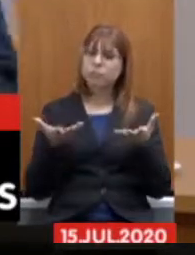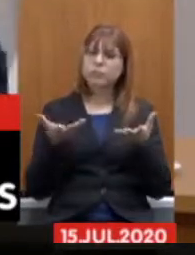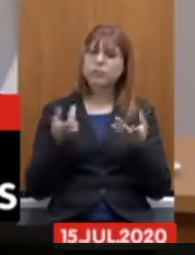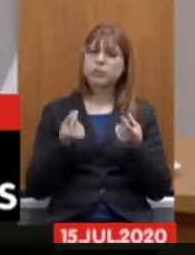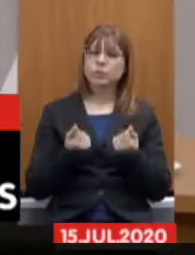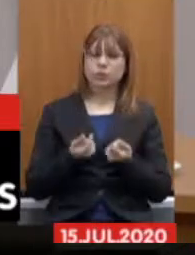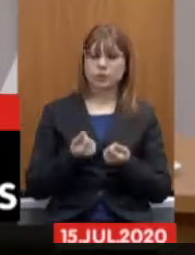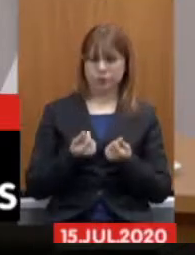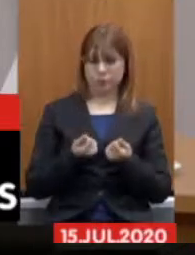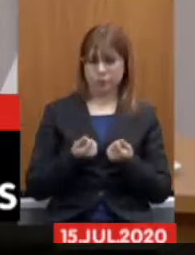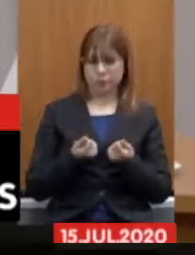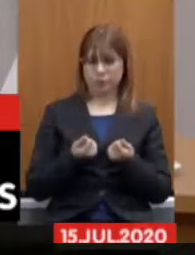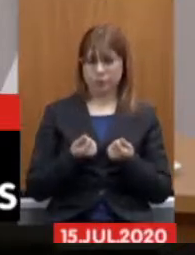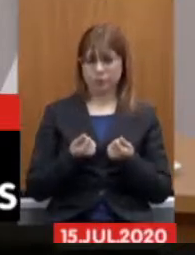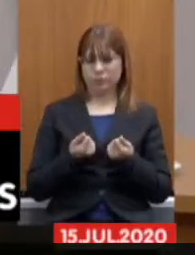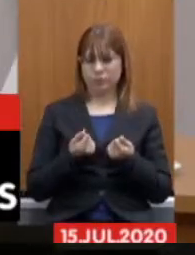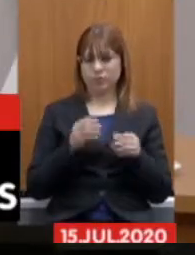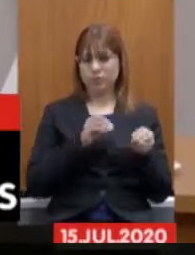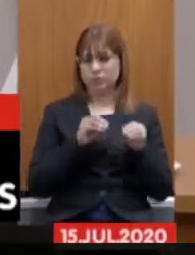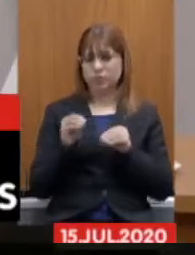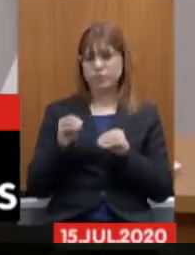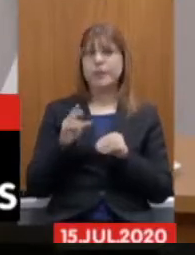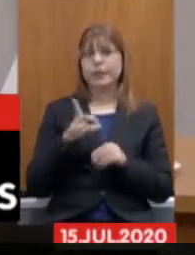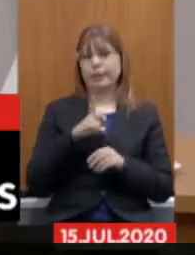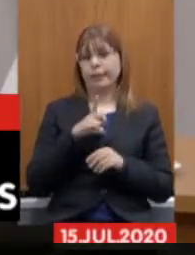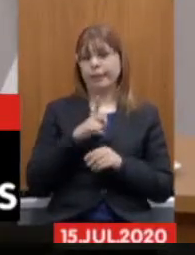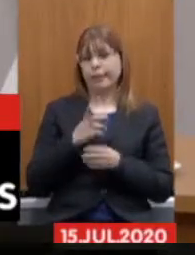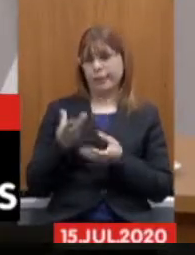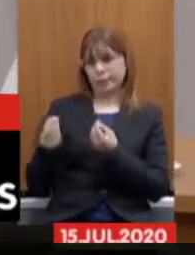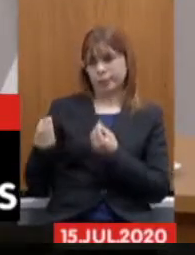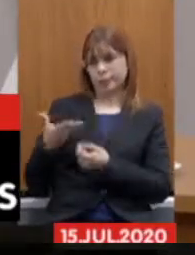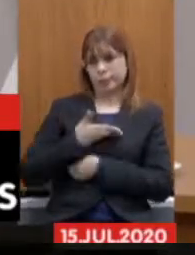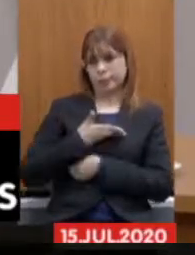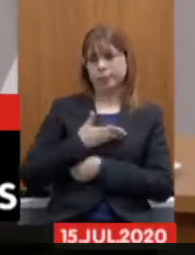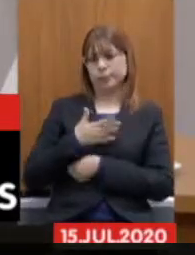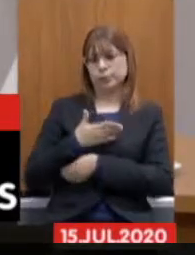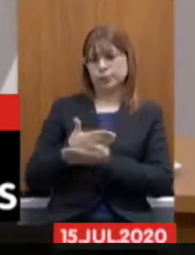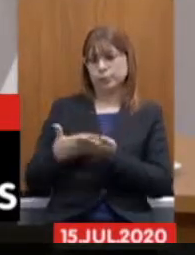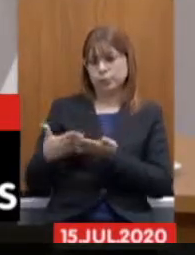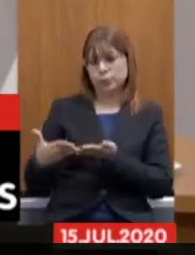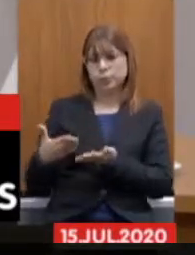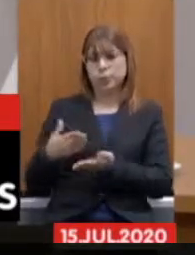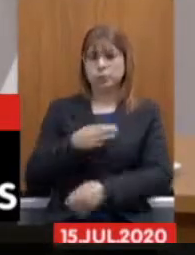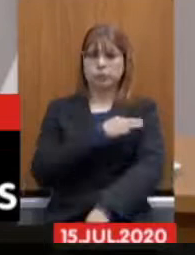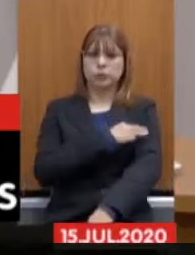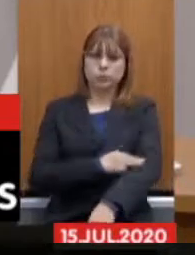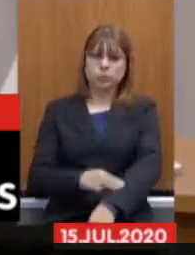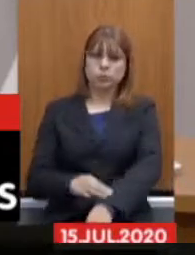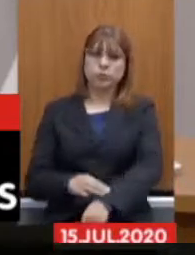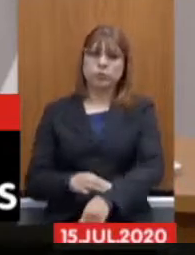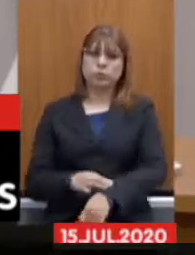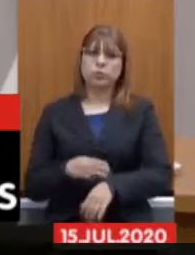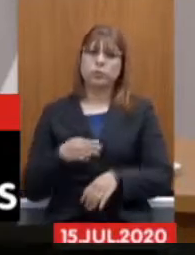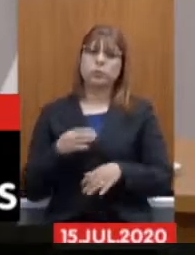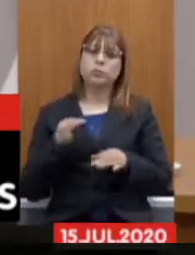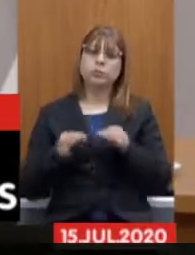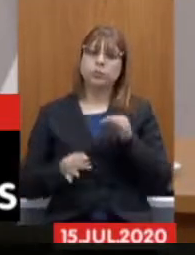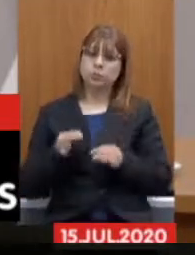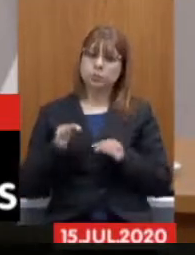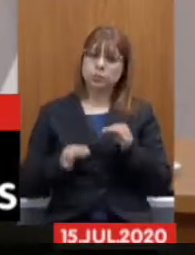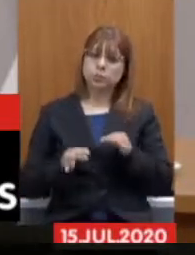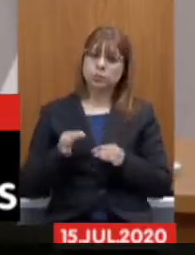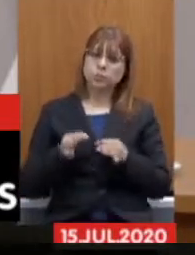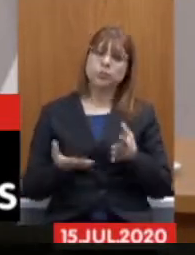a migração temos colegas aí que entraram na magistratura e servidores que ingressaram